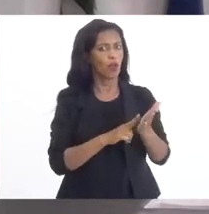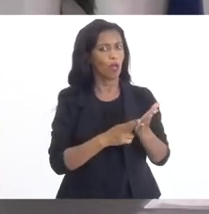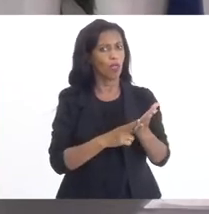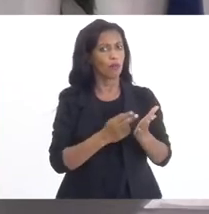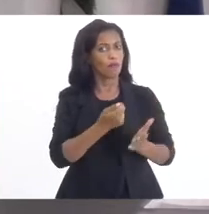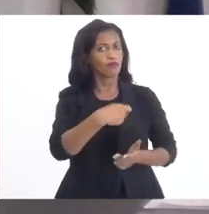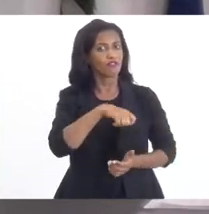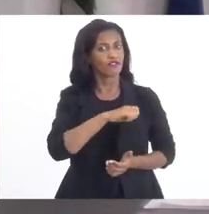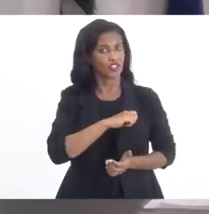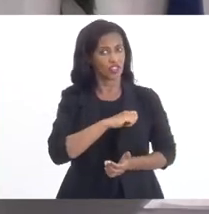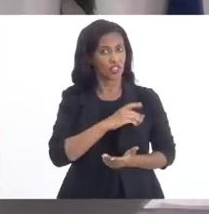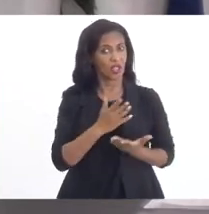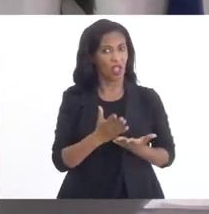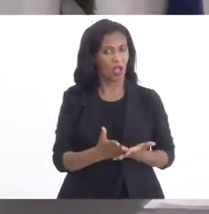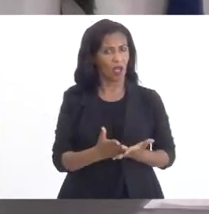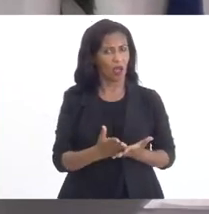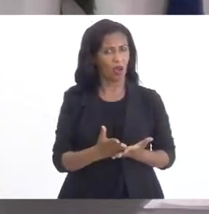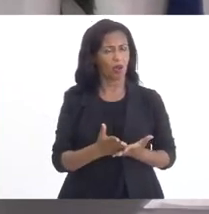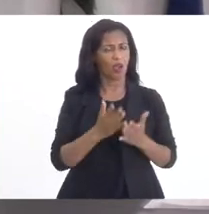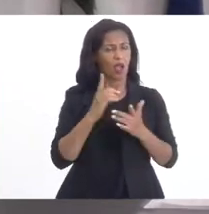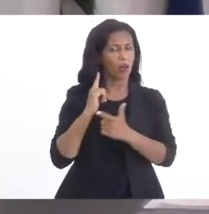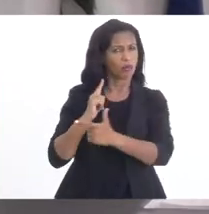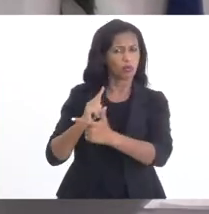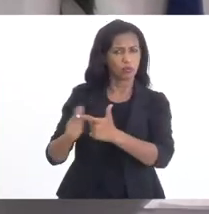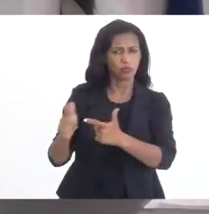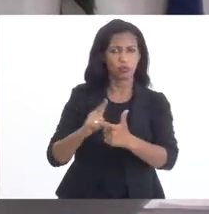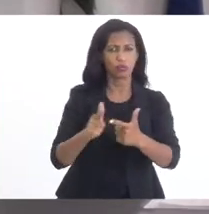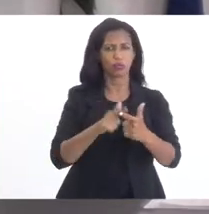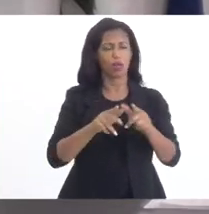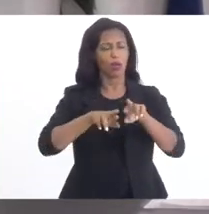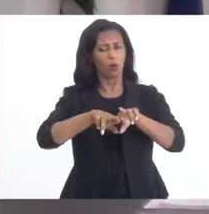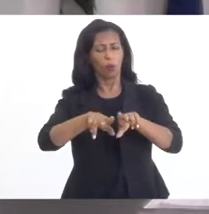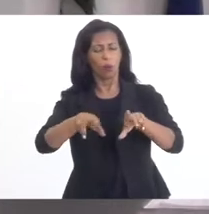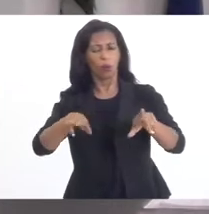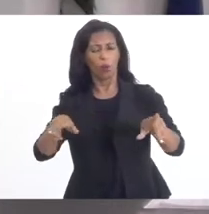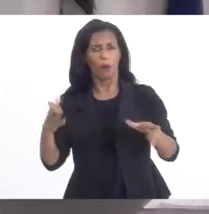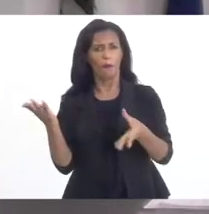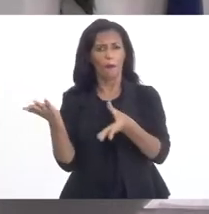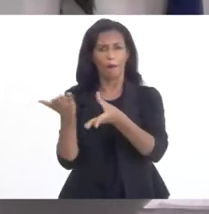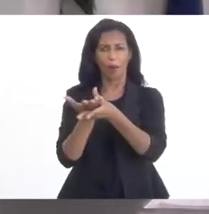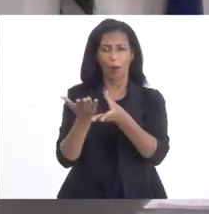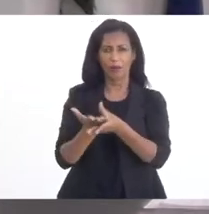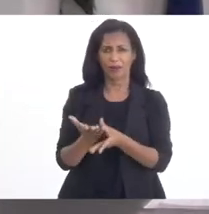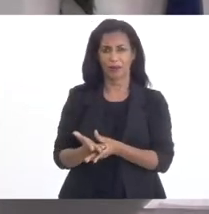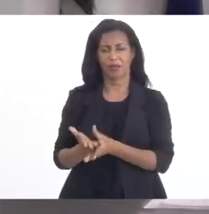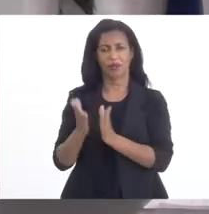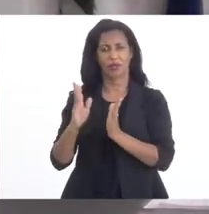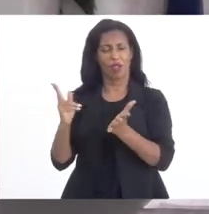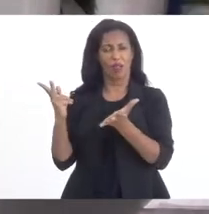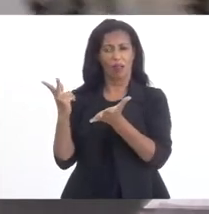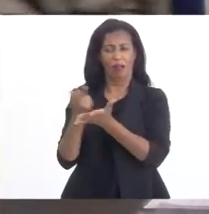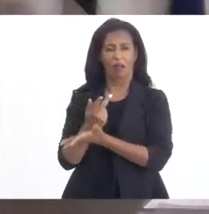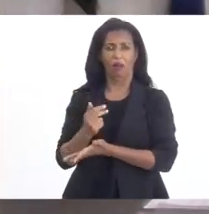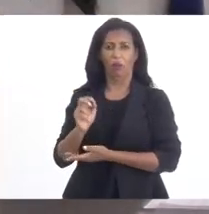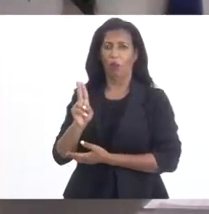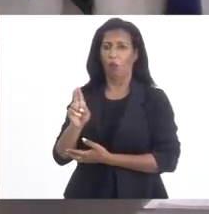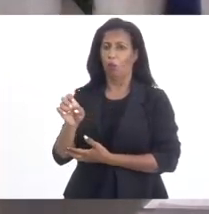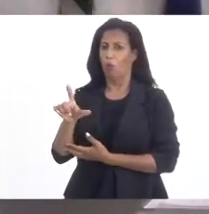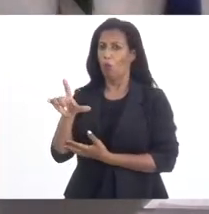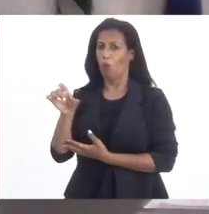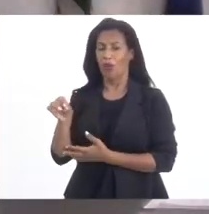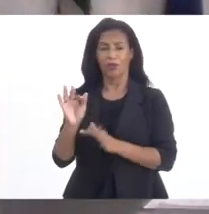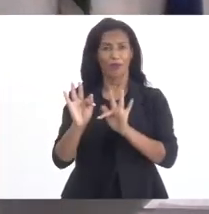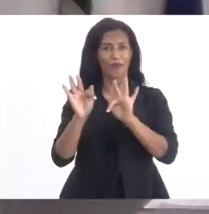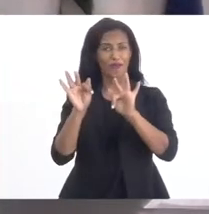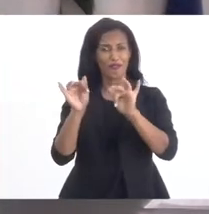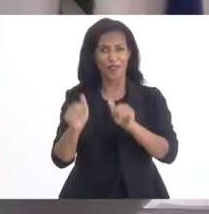fiscal, frente às N negativas dos diferentes processos que a UESO já recebeu, a UESO, ao final